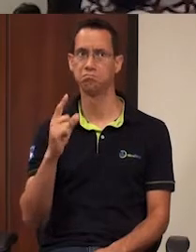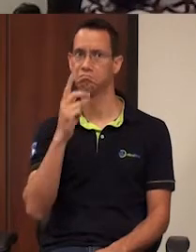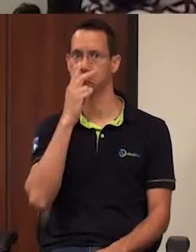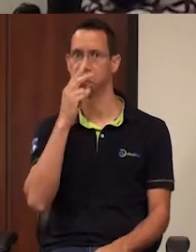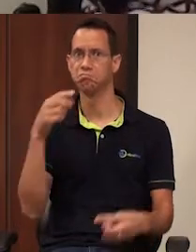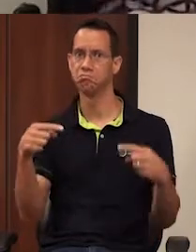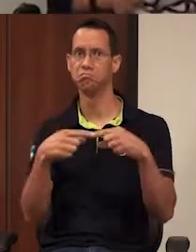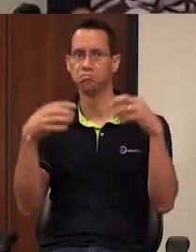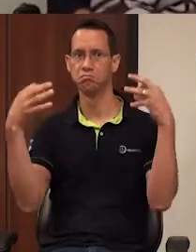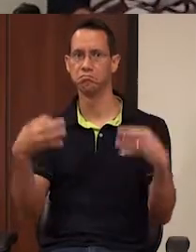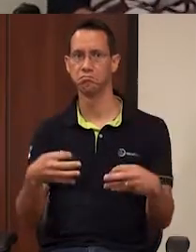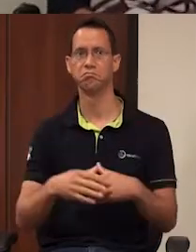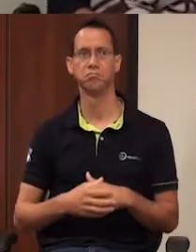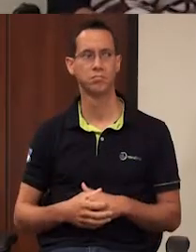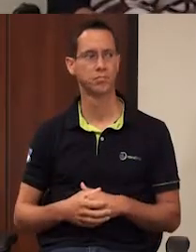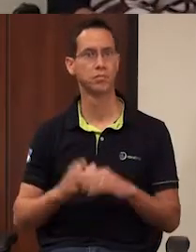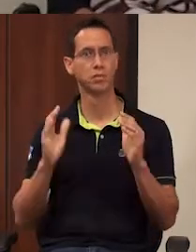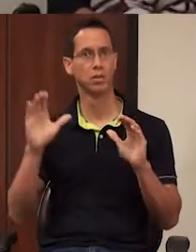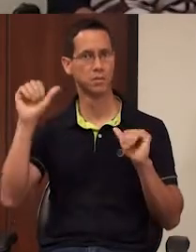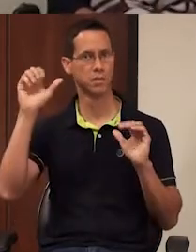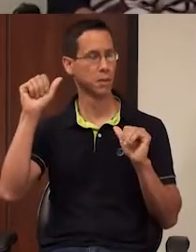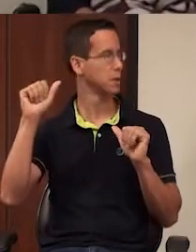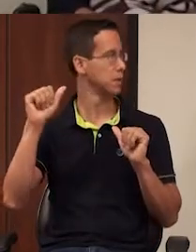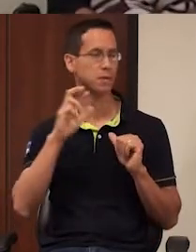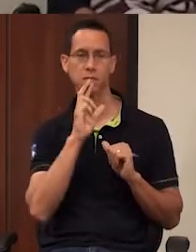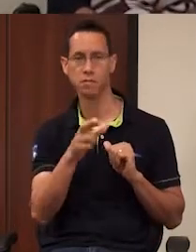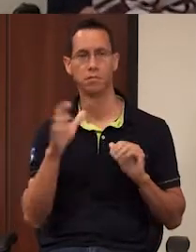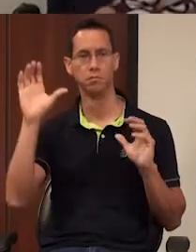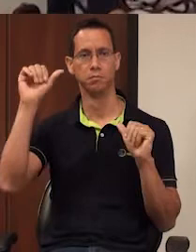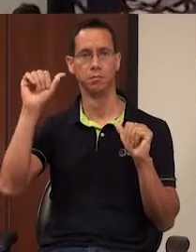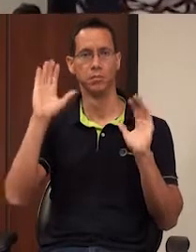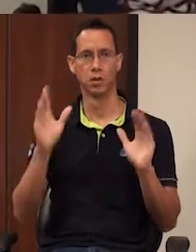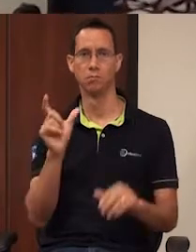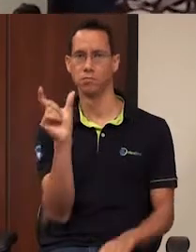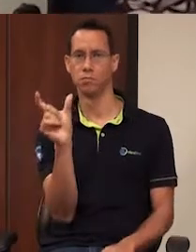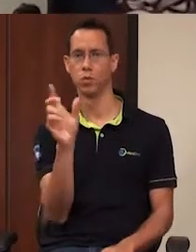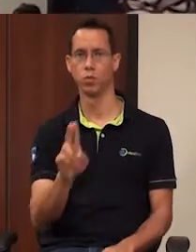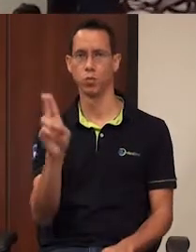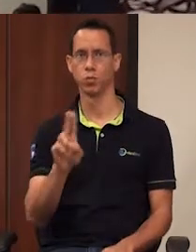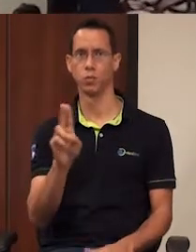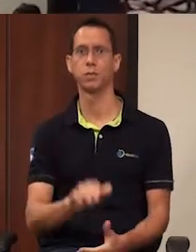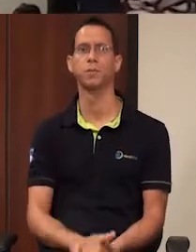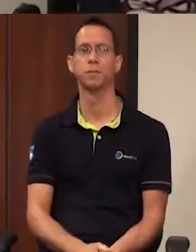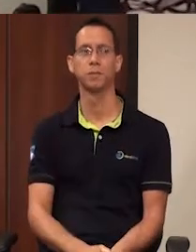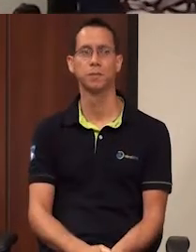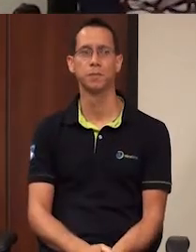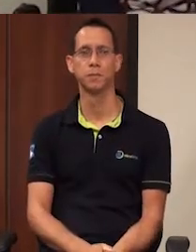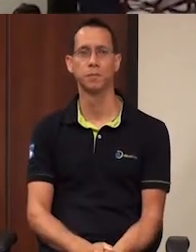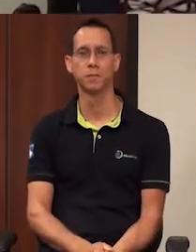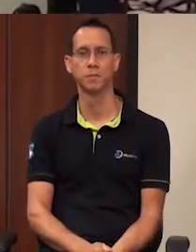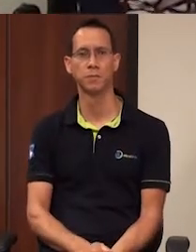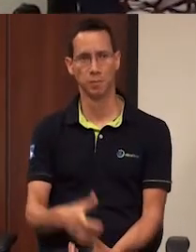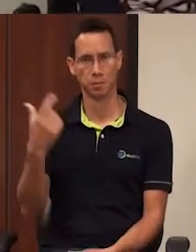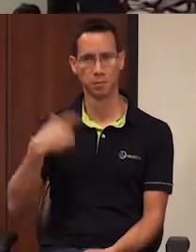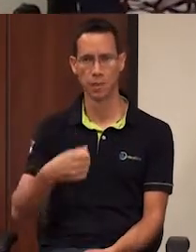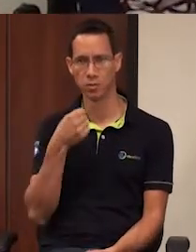realmente a diferença, né? Na Espanha eles estão usando, né? Na Espanha estão usando. Já estão usando. Então, eu vou passar aqui, que não sei quem quer mais